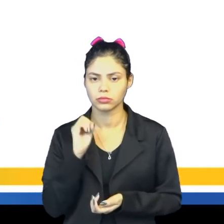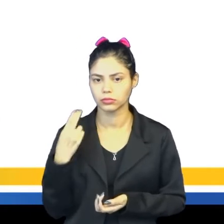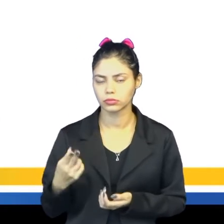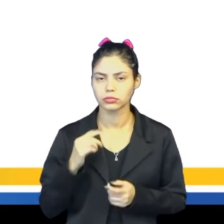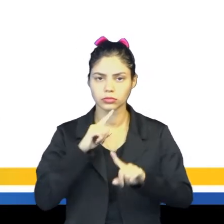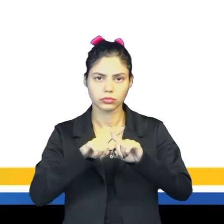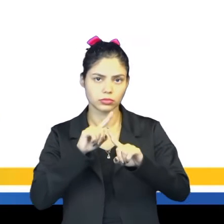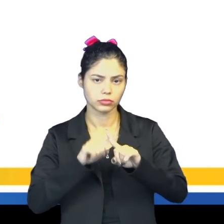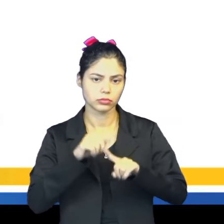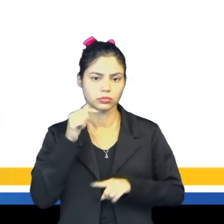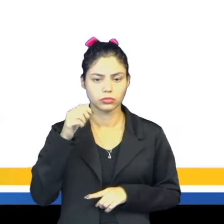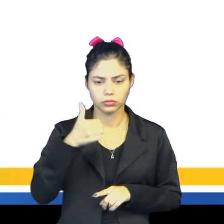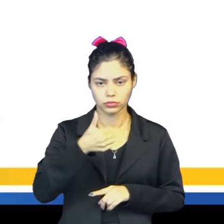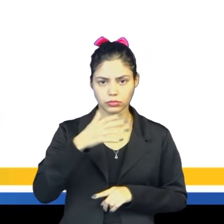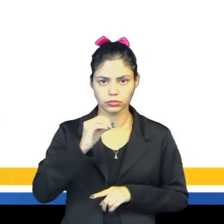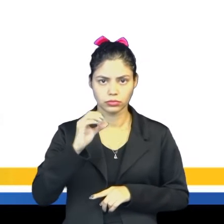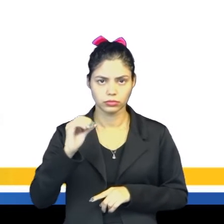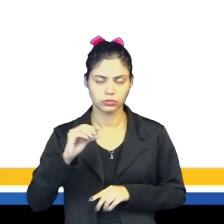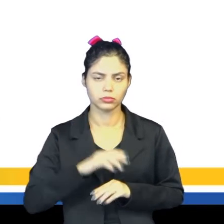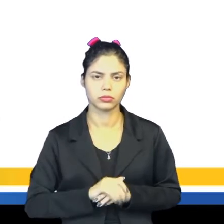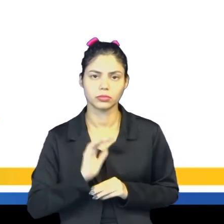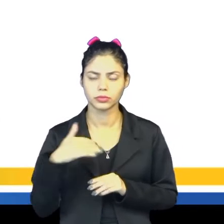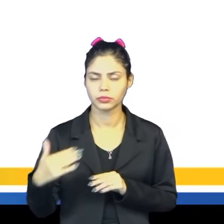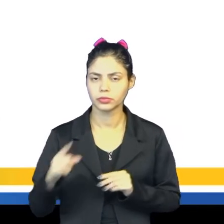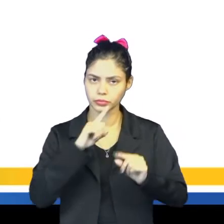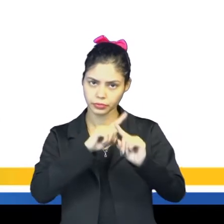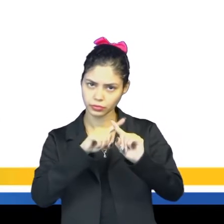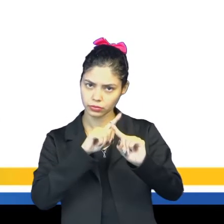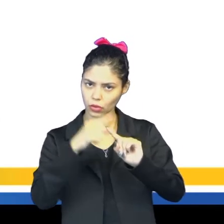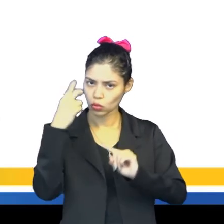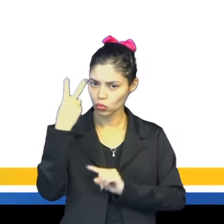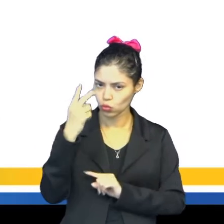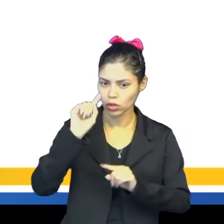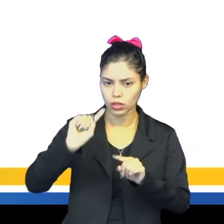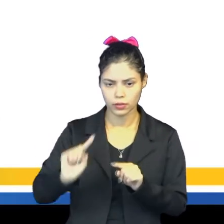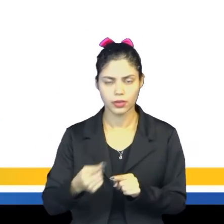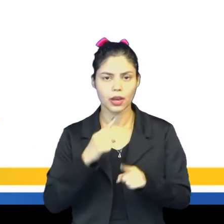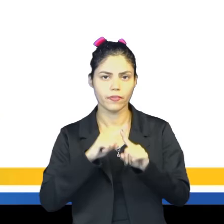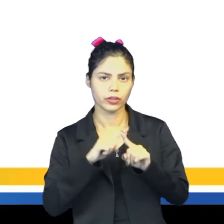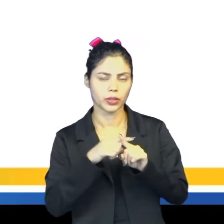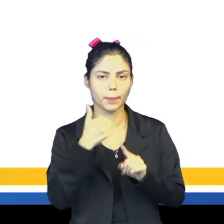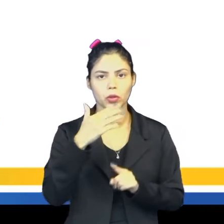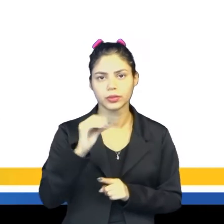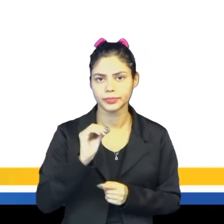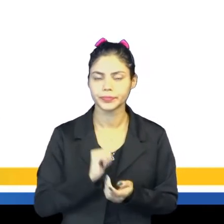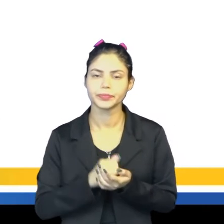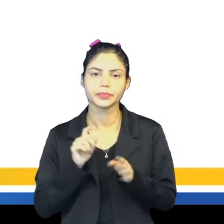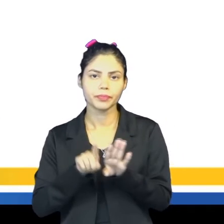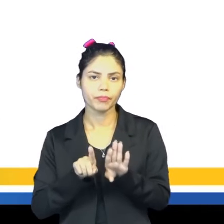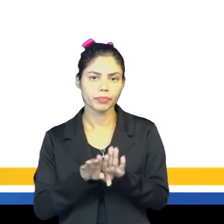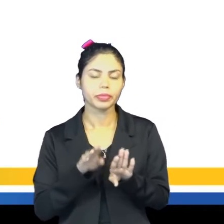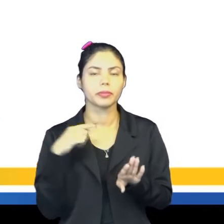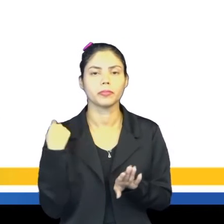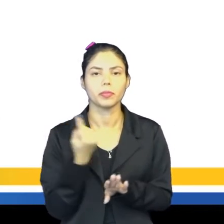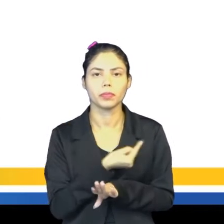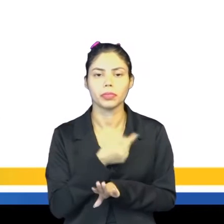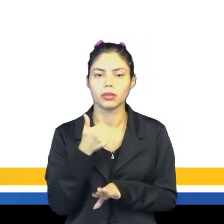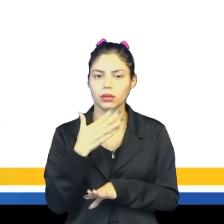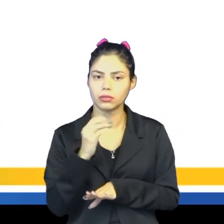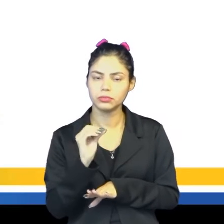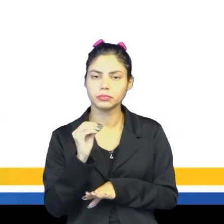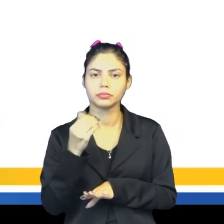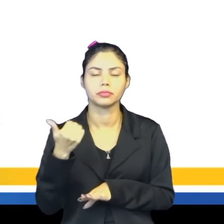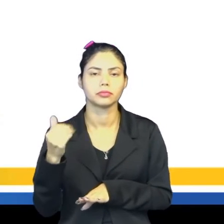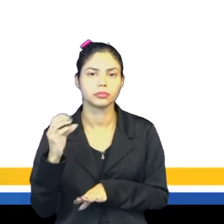seja, multiplicar por 100. Quando fala multiplicar 2 vezes por 10, nós falamos 10 vezes 10 é